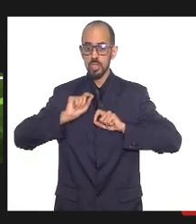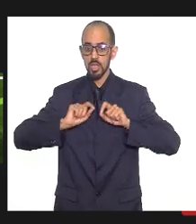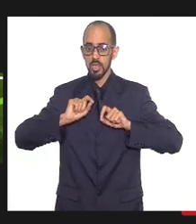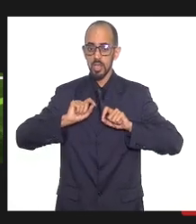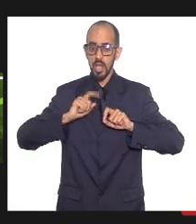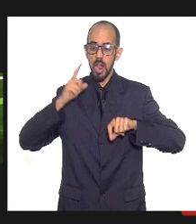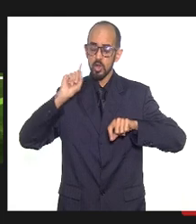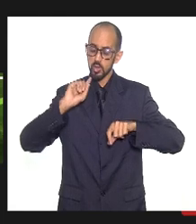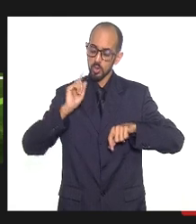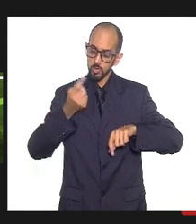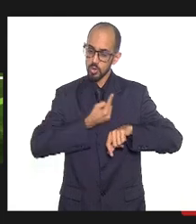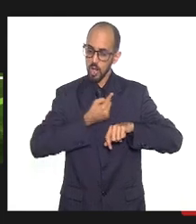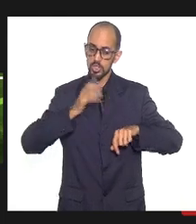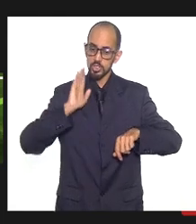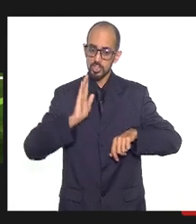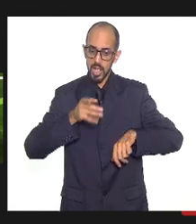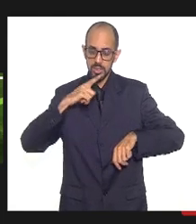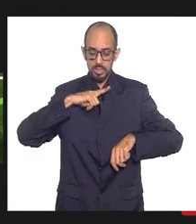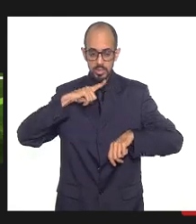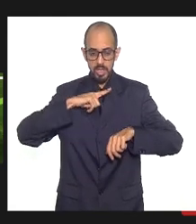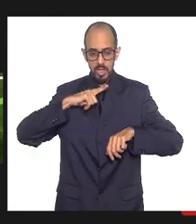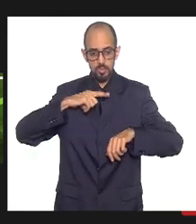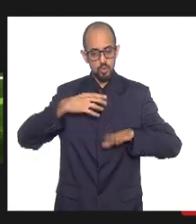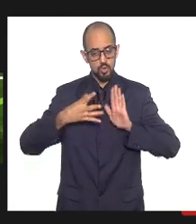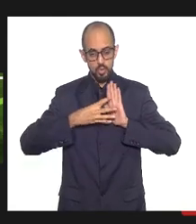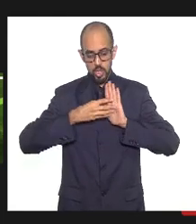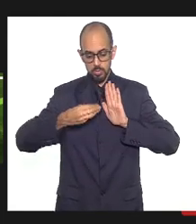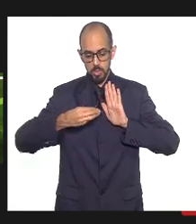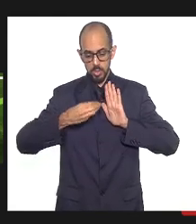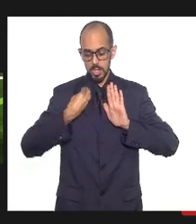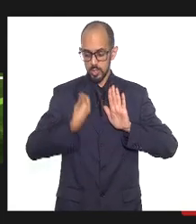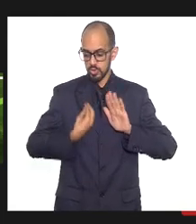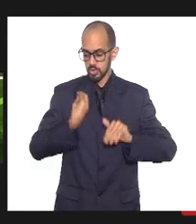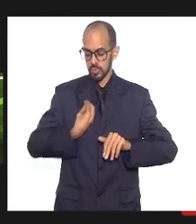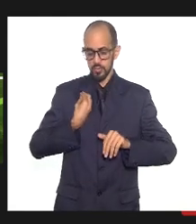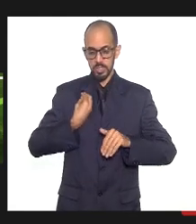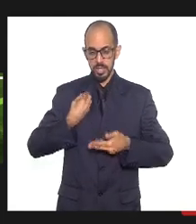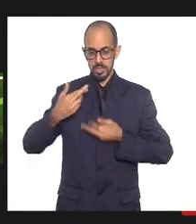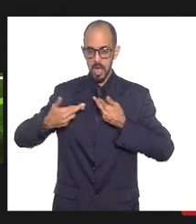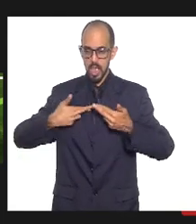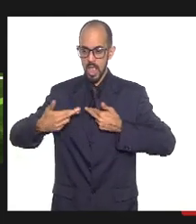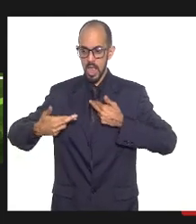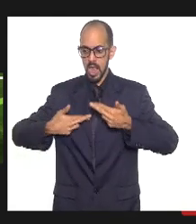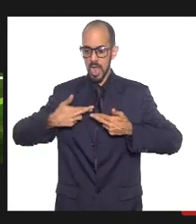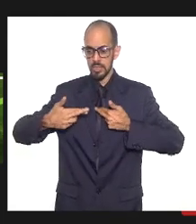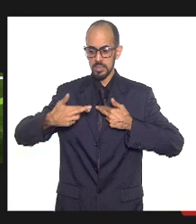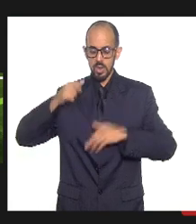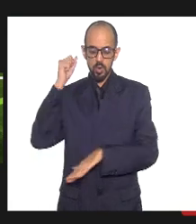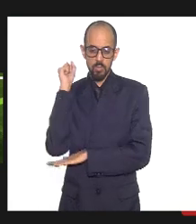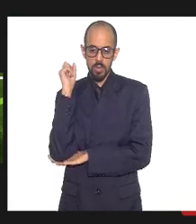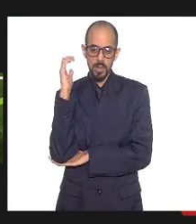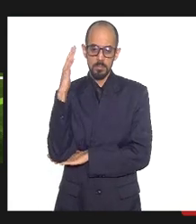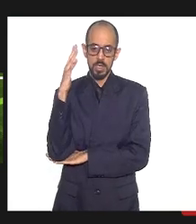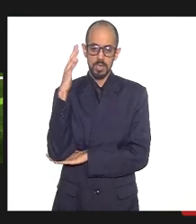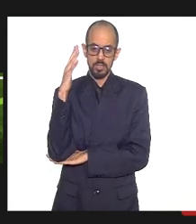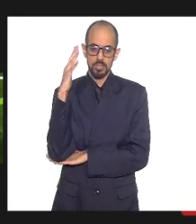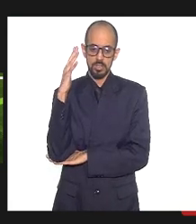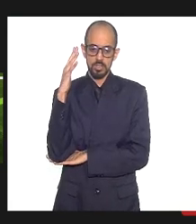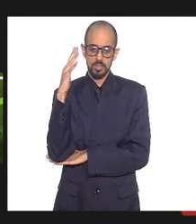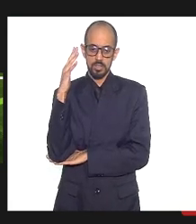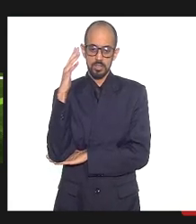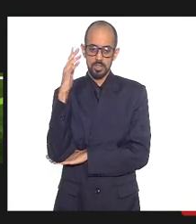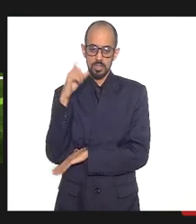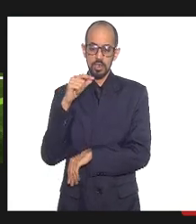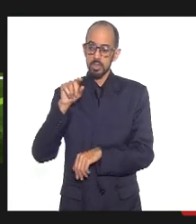temos no nosso modo de viver, historicamente, essa relação intrínseca com o meio ambiente, e dele nós